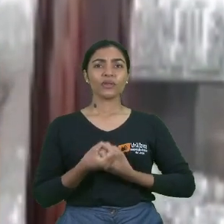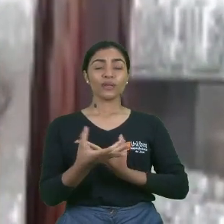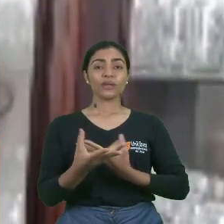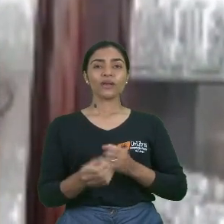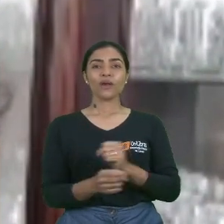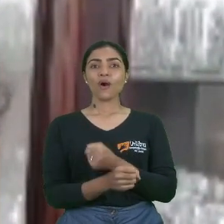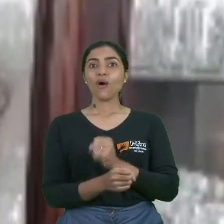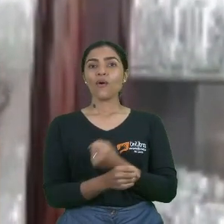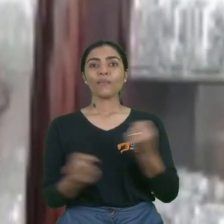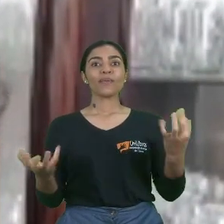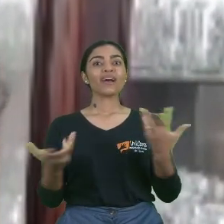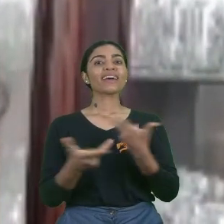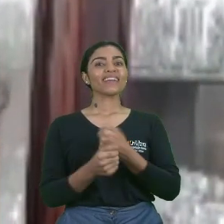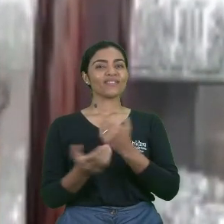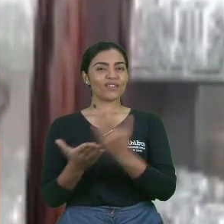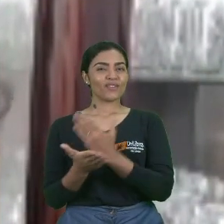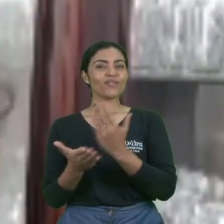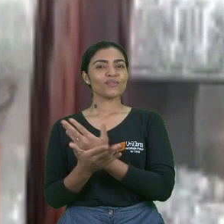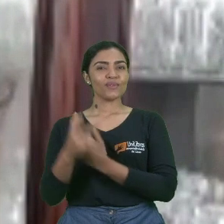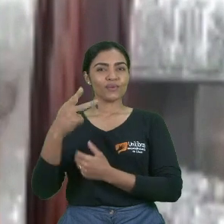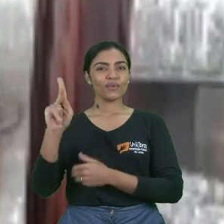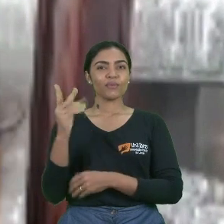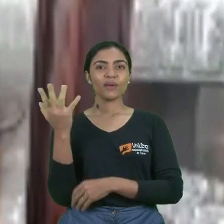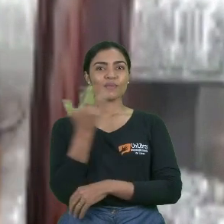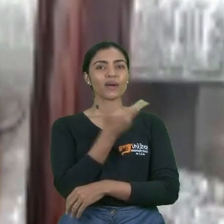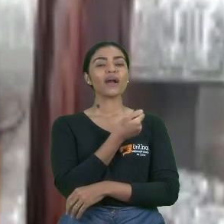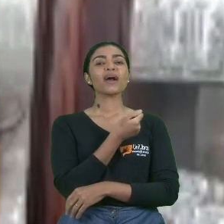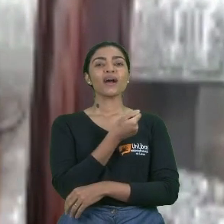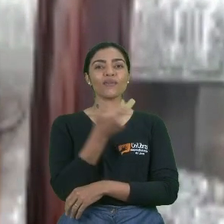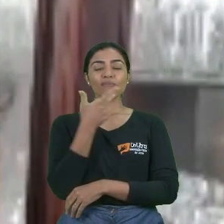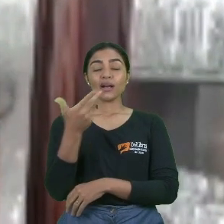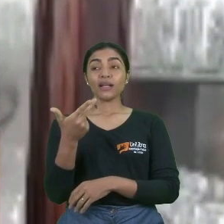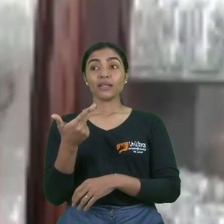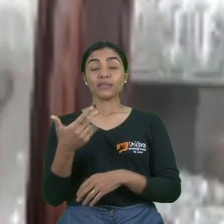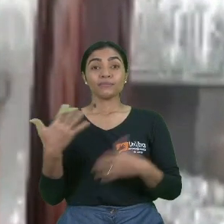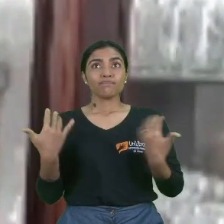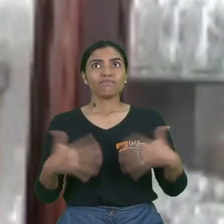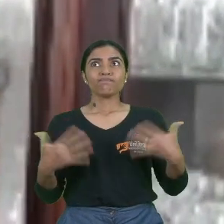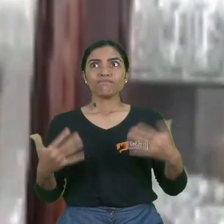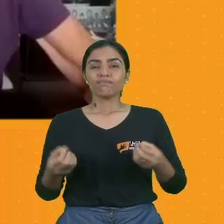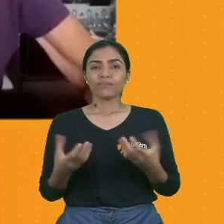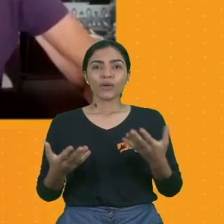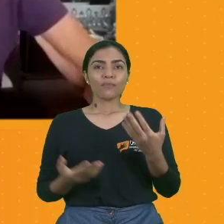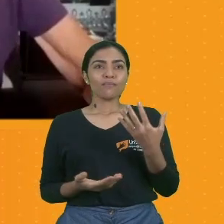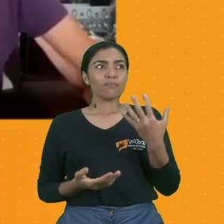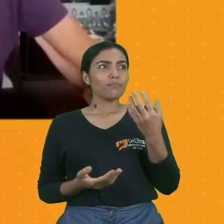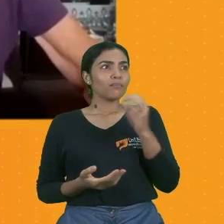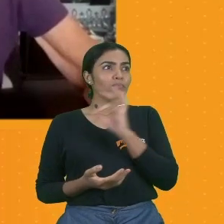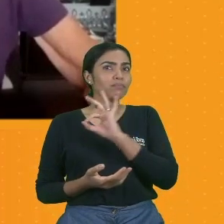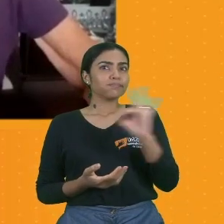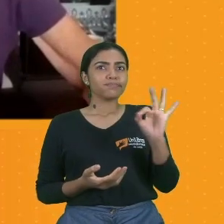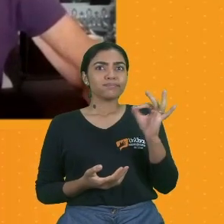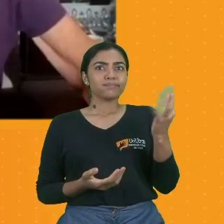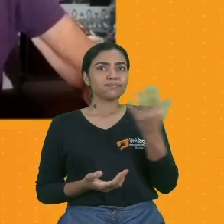obra maravilhosa como ele diz no livro dele que lindo tão boa tão boa e foi extinto